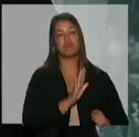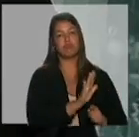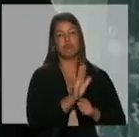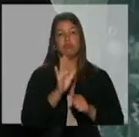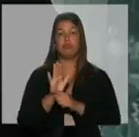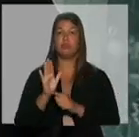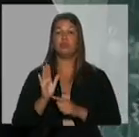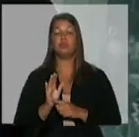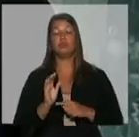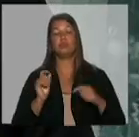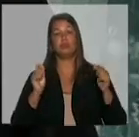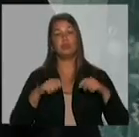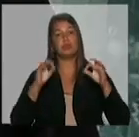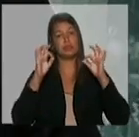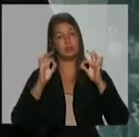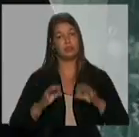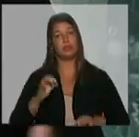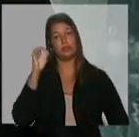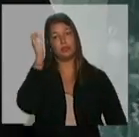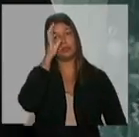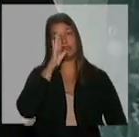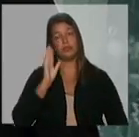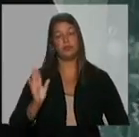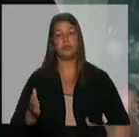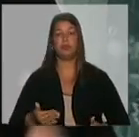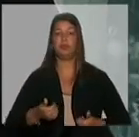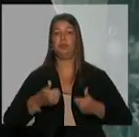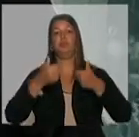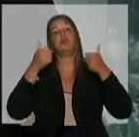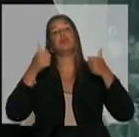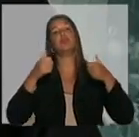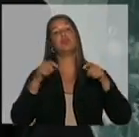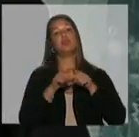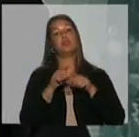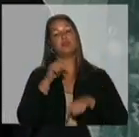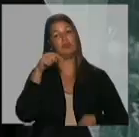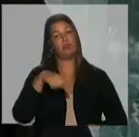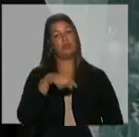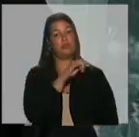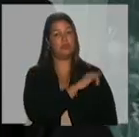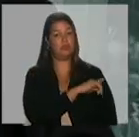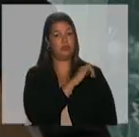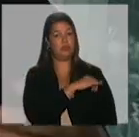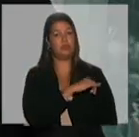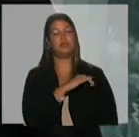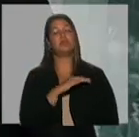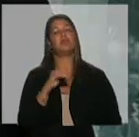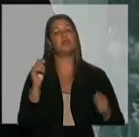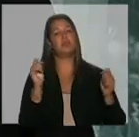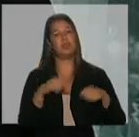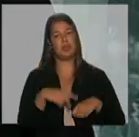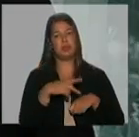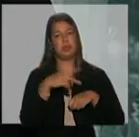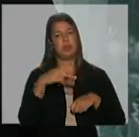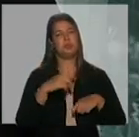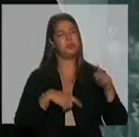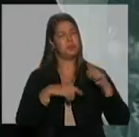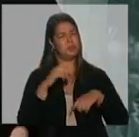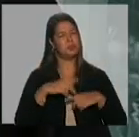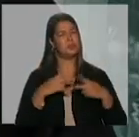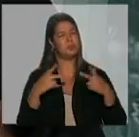certamente vai fazer com que o Brasil seja um país melhor e, em especial, tratando do Rio de Janeiro, que tem toda essa vocação para o